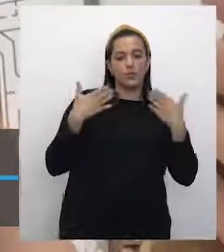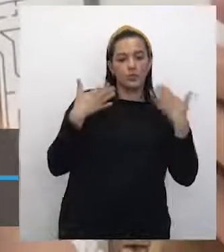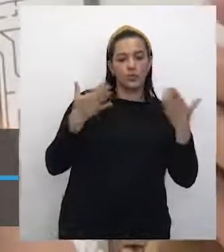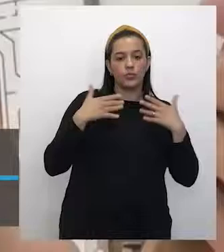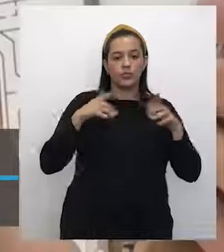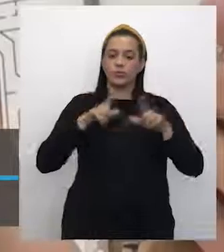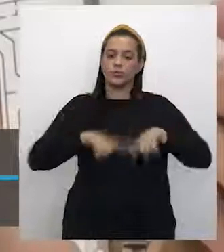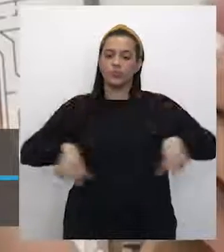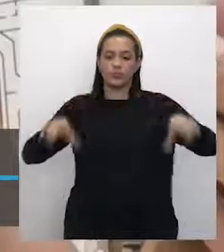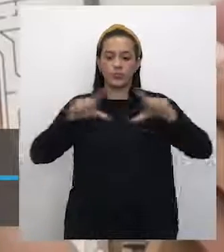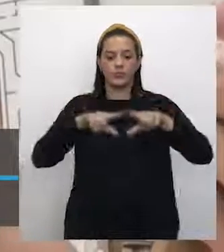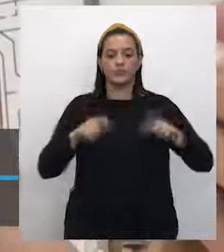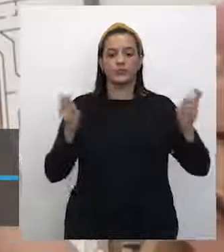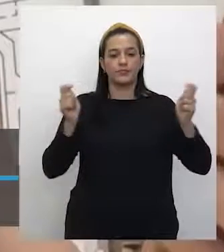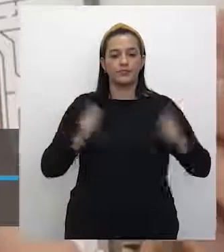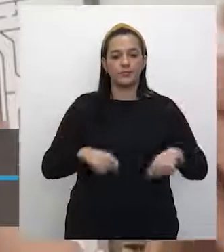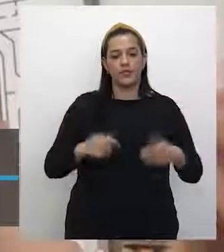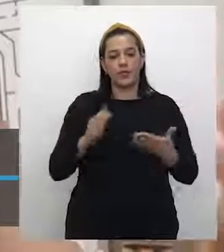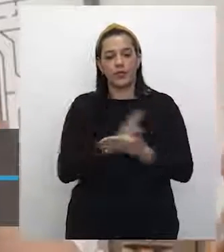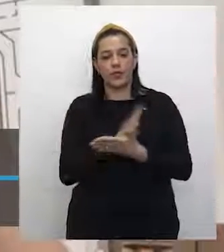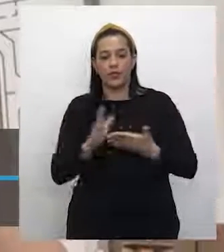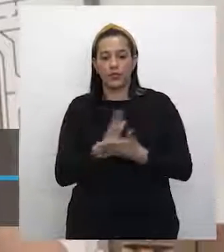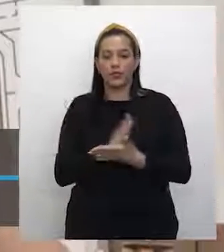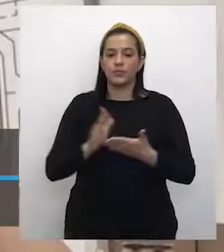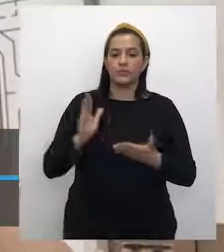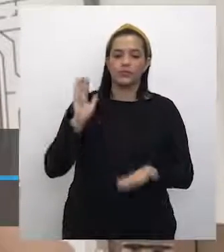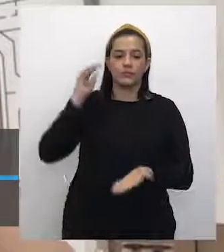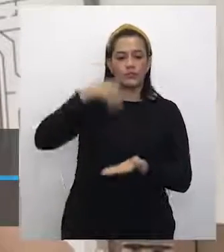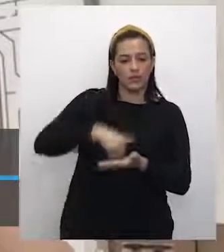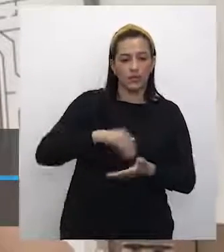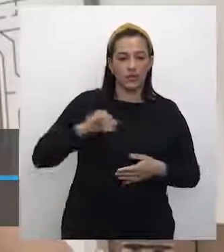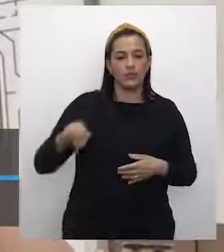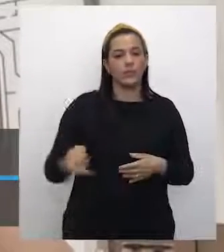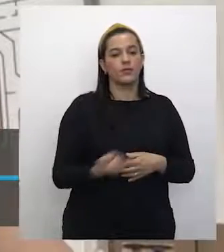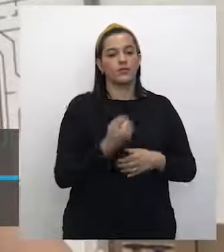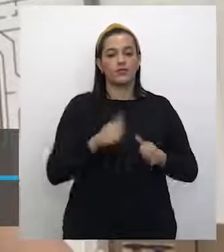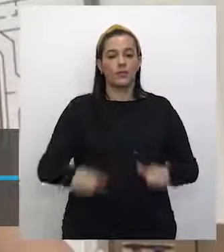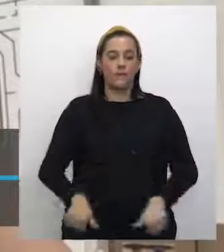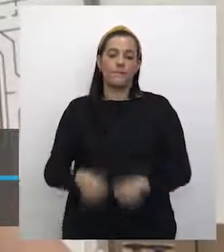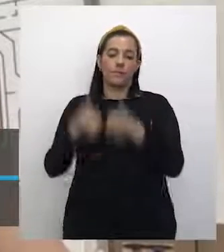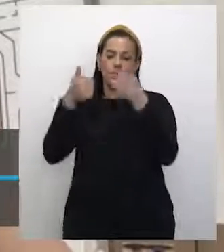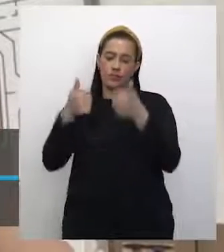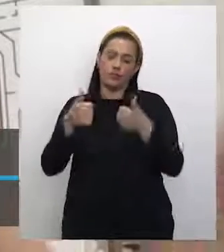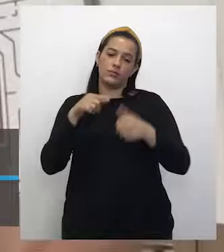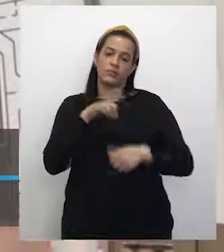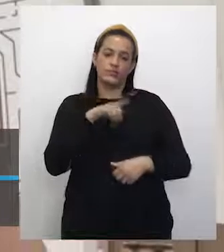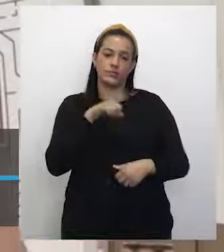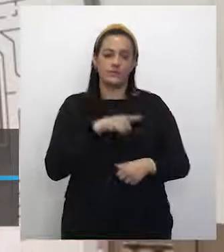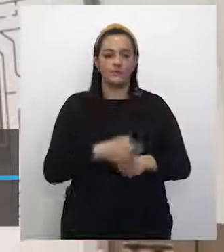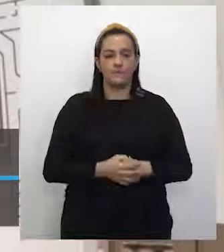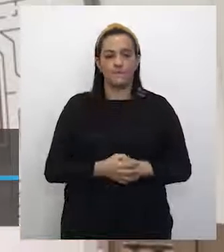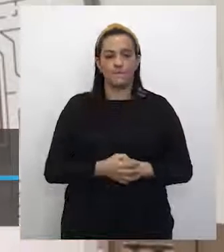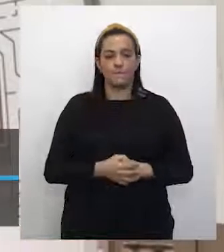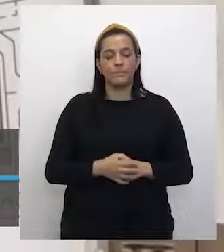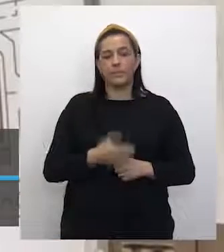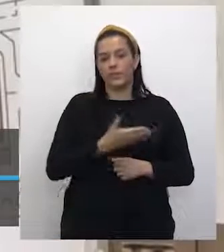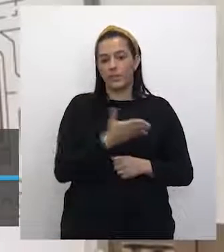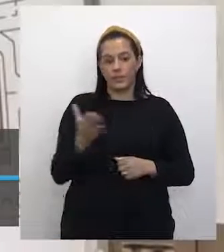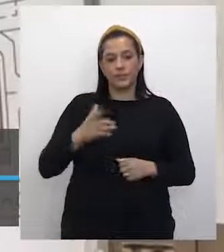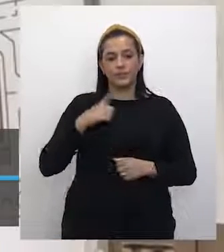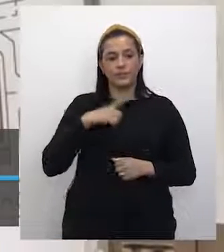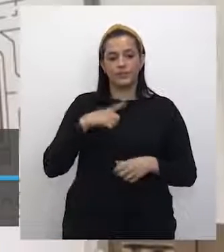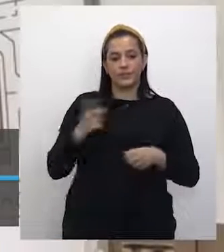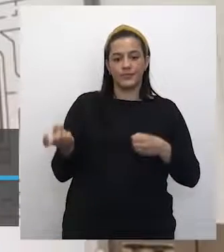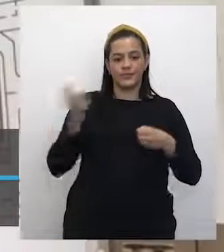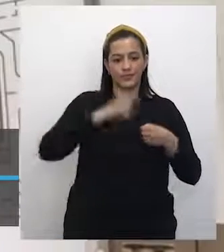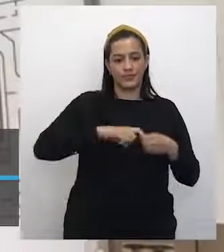área. Então, assim, tem algumas desvantagens, mas no final acho que as vantagens ainda são melhores, né? São maiores aí. Então é isso, pessoal. Vamos voltar